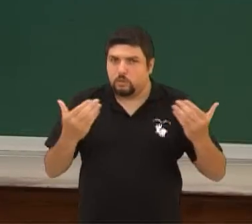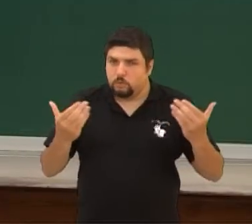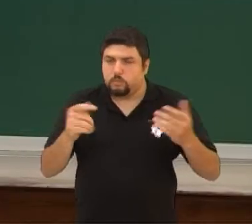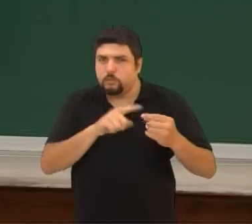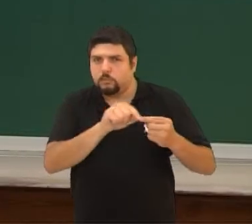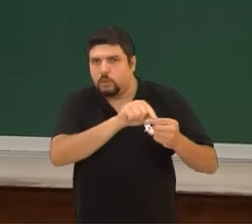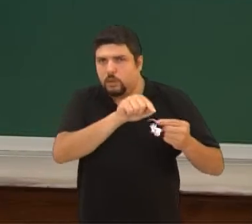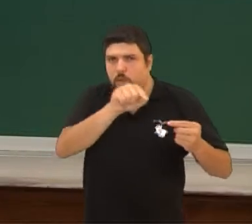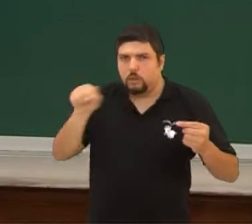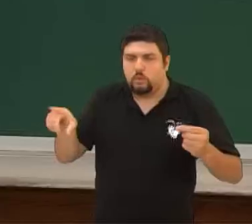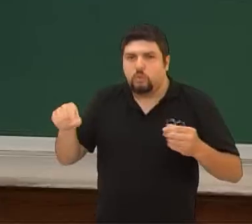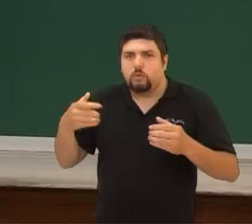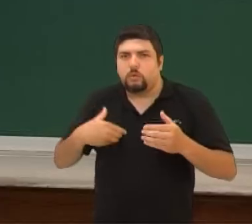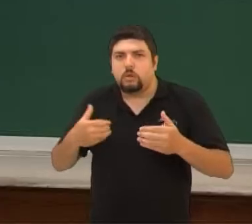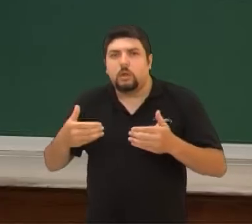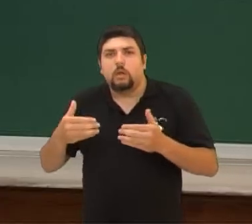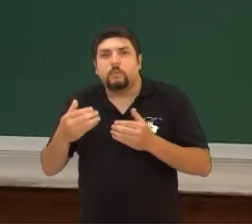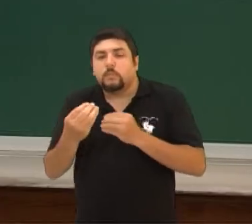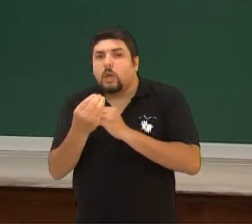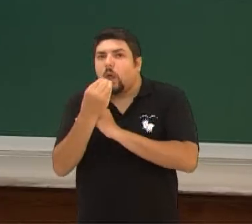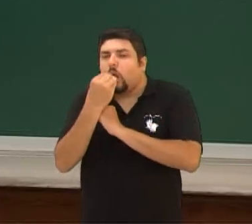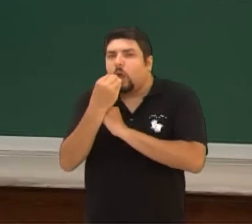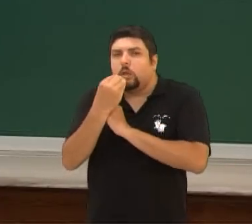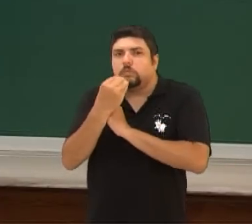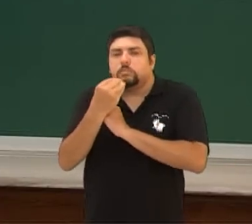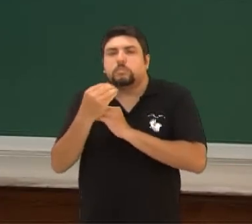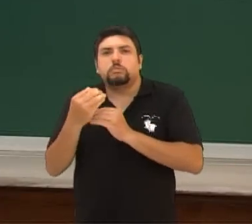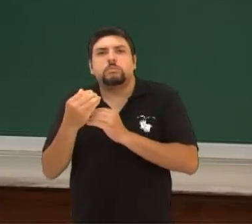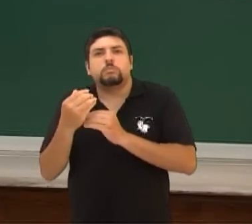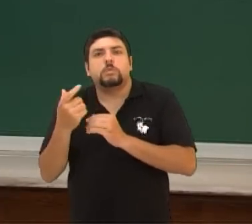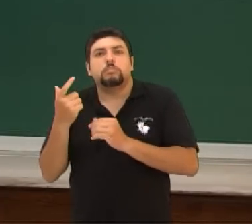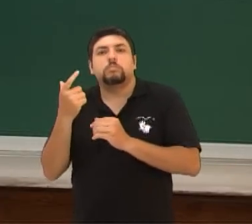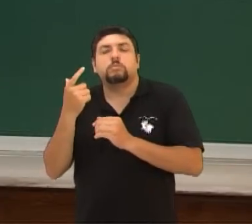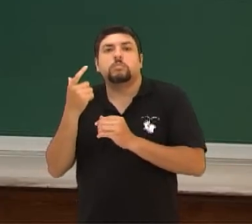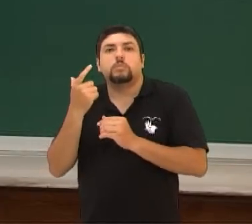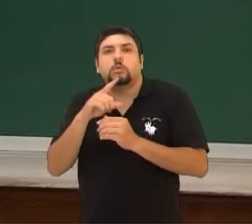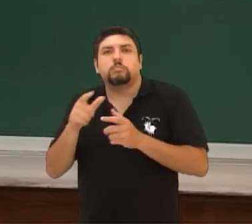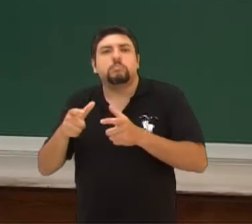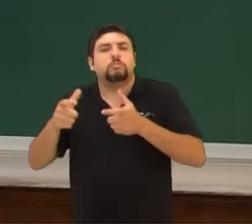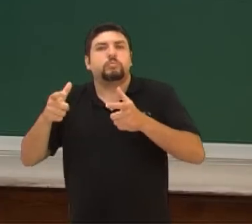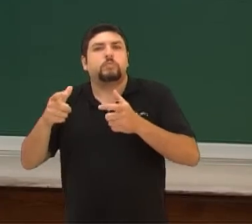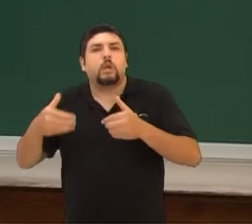que o acesso básico à alimentação aumentou, consequentemente,